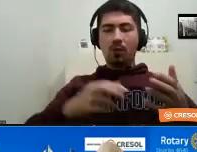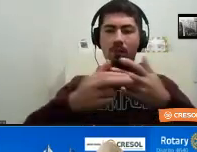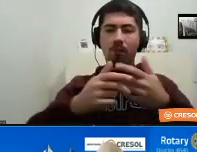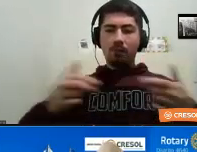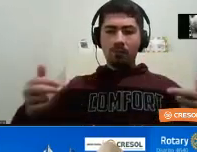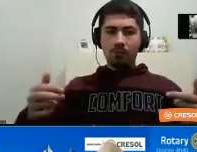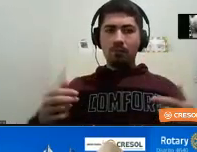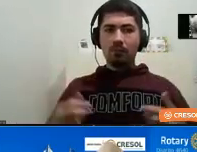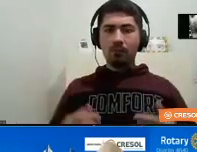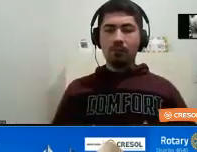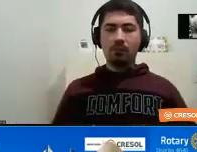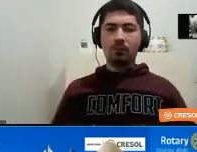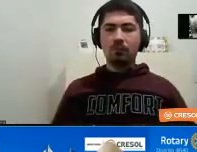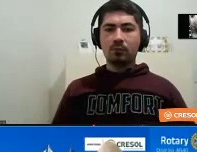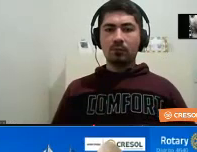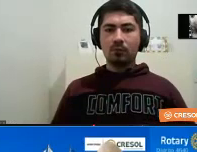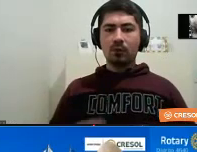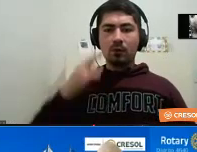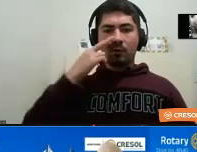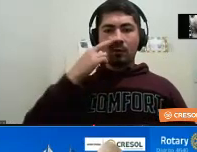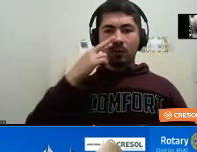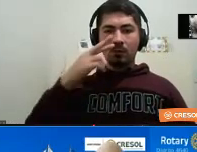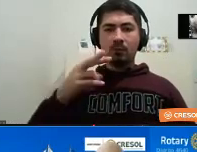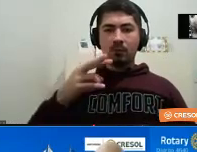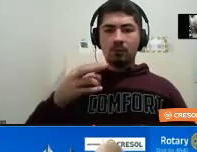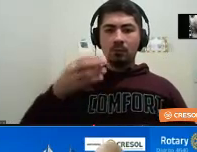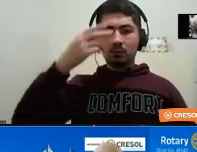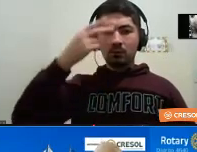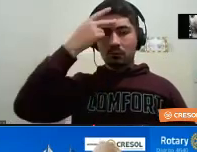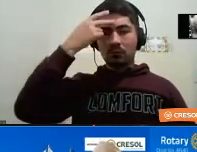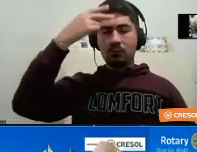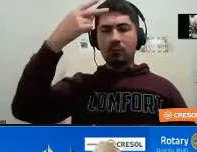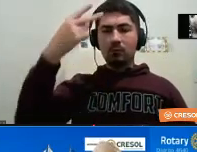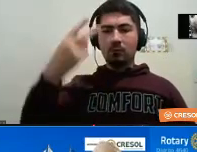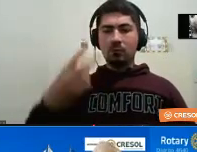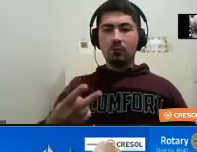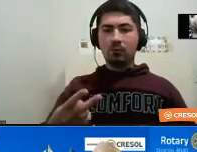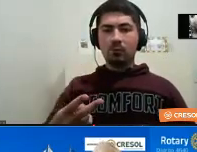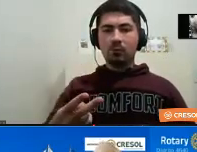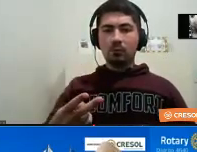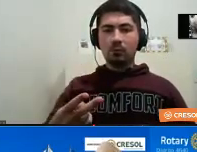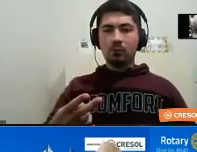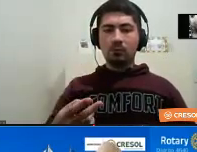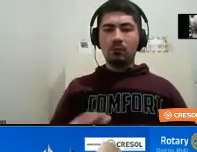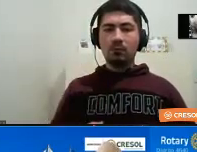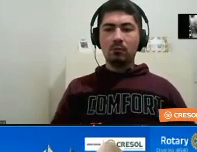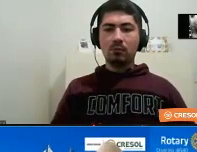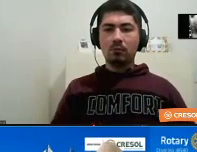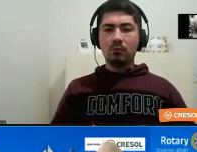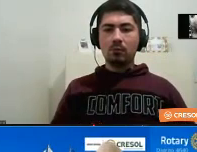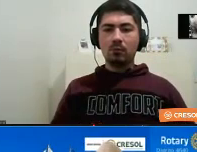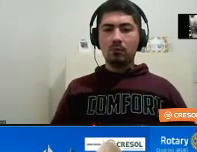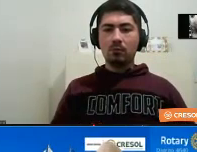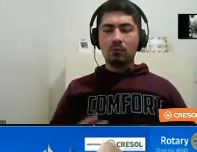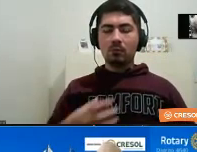próxima. O que eu vi é uma das fotos que está aqui, uma pessoa se jogando lá de cima. Eu fiquei,